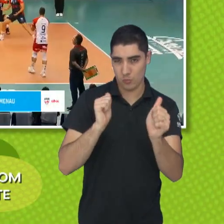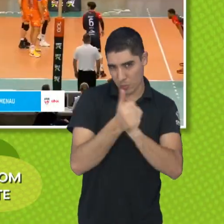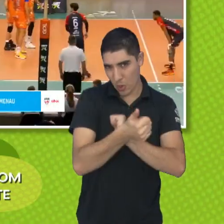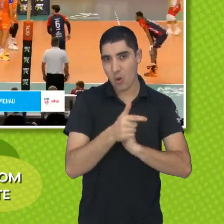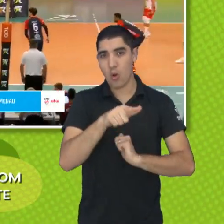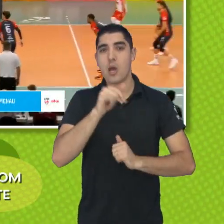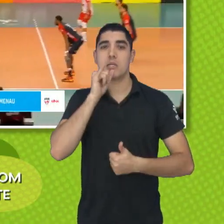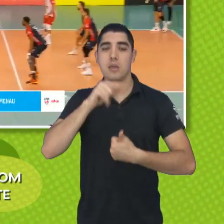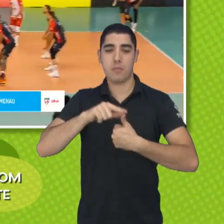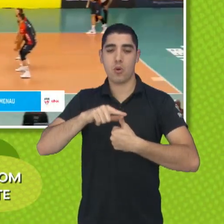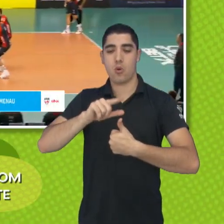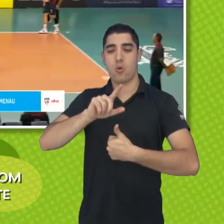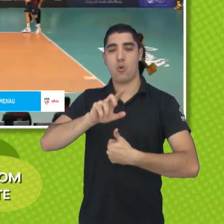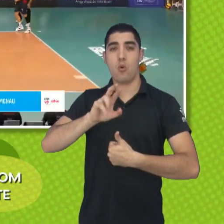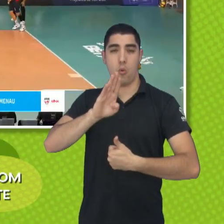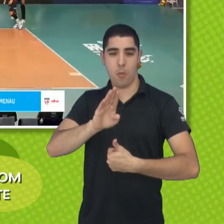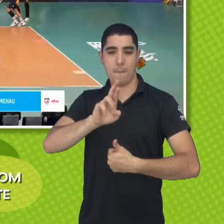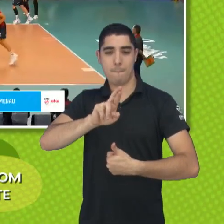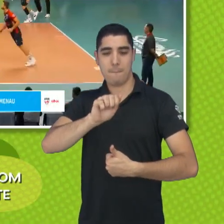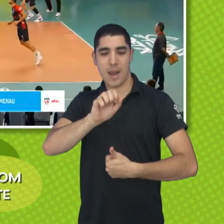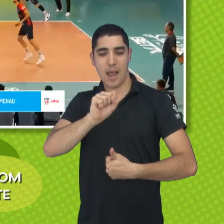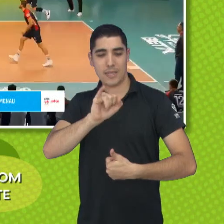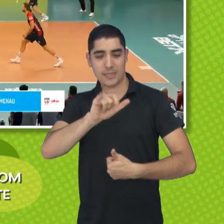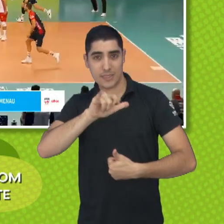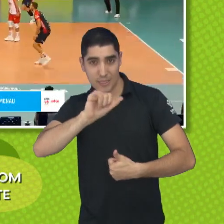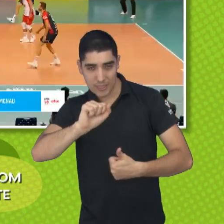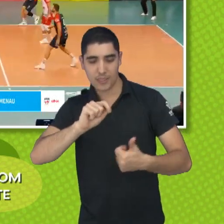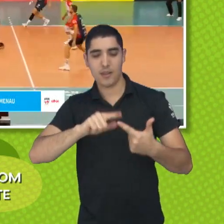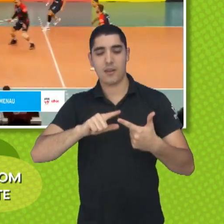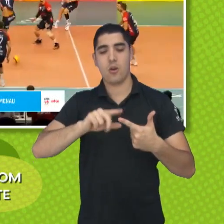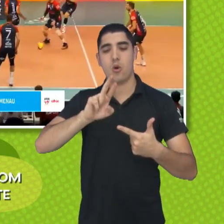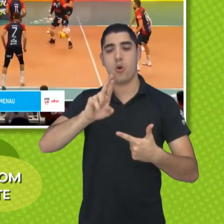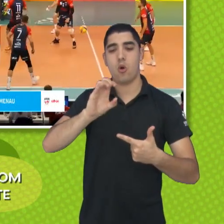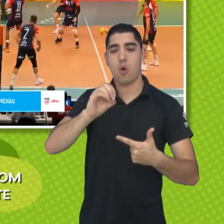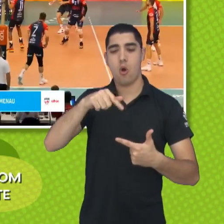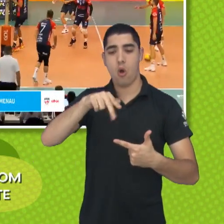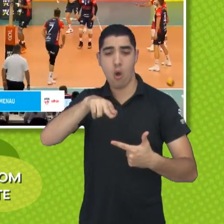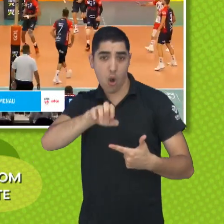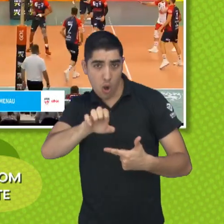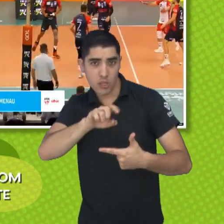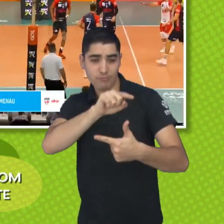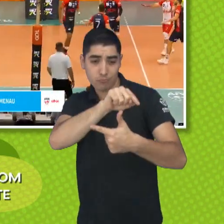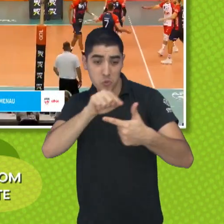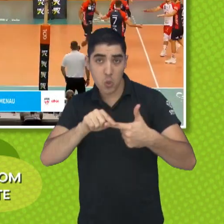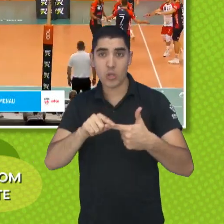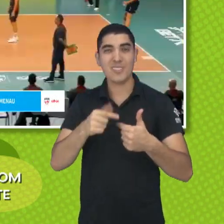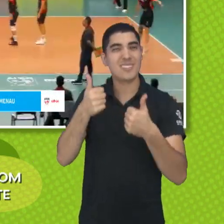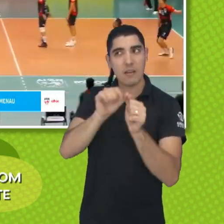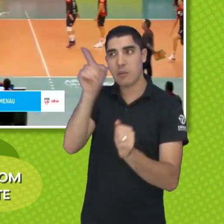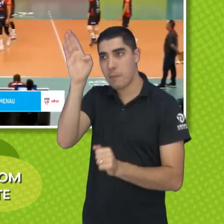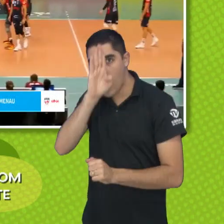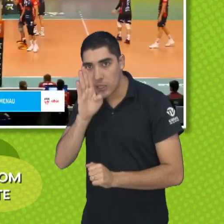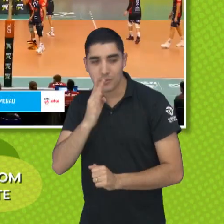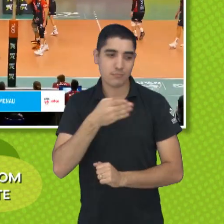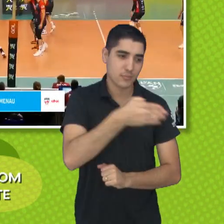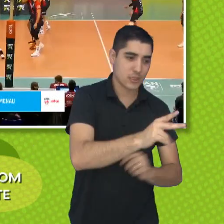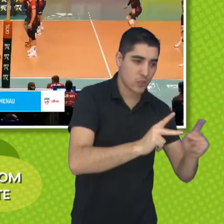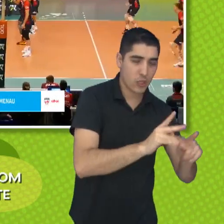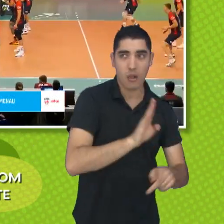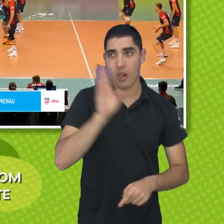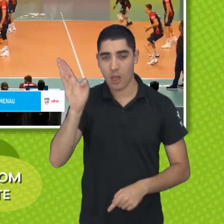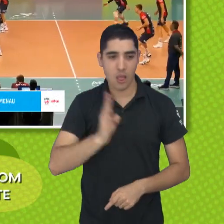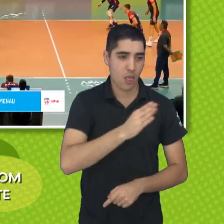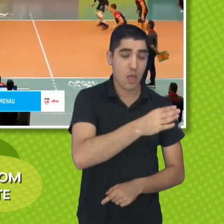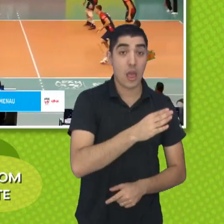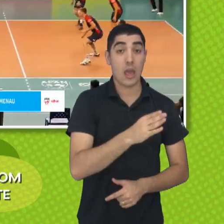Brasília. Então, esse começo de temporada para o São José, assim como a temporada passada, é um pouco mais